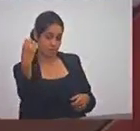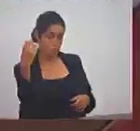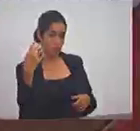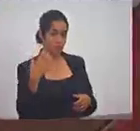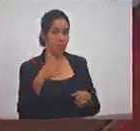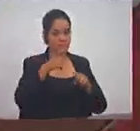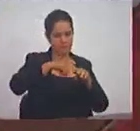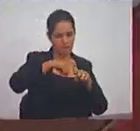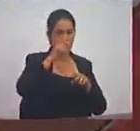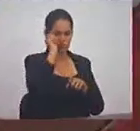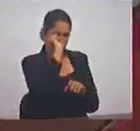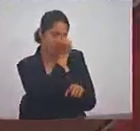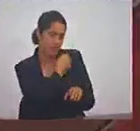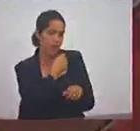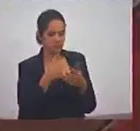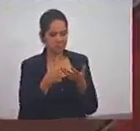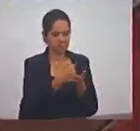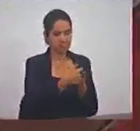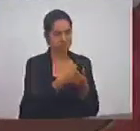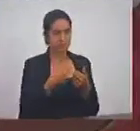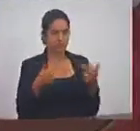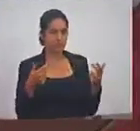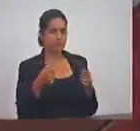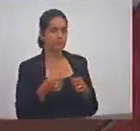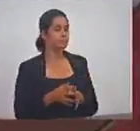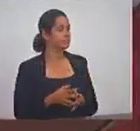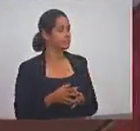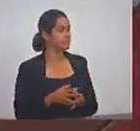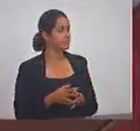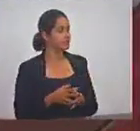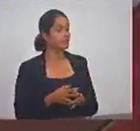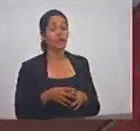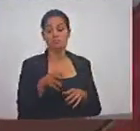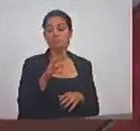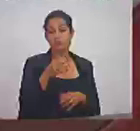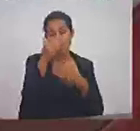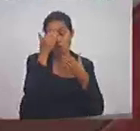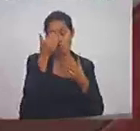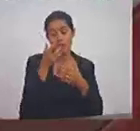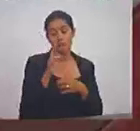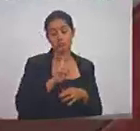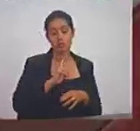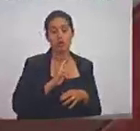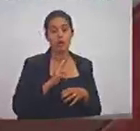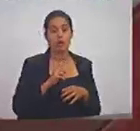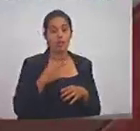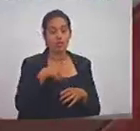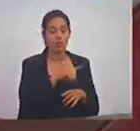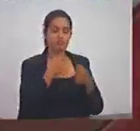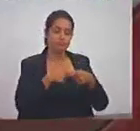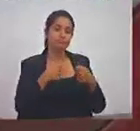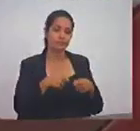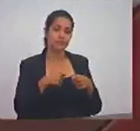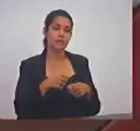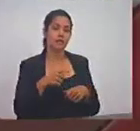dizer, era realmente a notícia que nós estávamos esperando, porque... nós sabemos da necessidade, como nós sempre vamos batendo nessa tecla